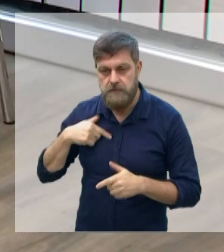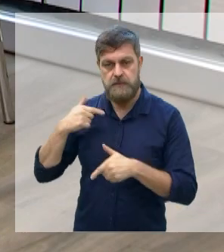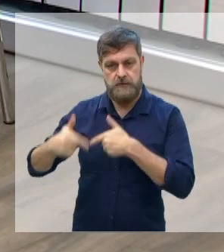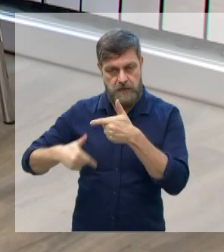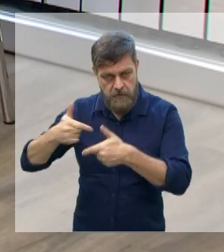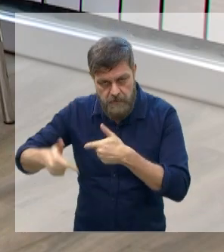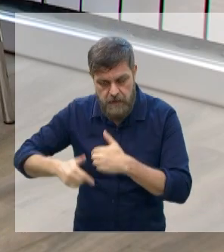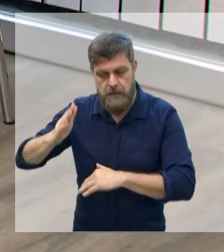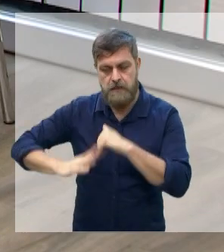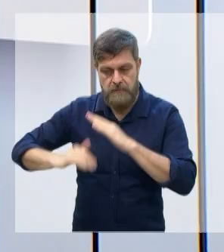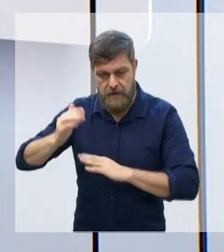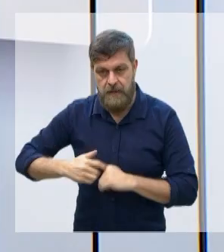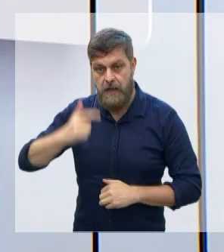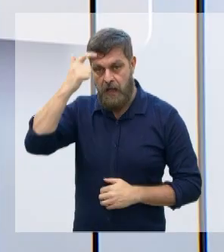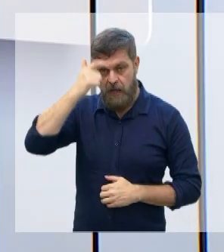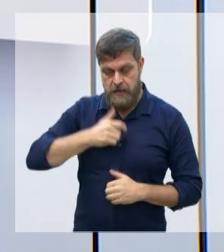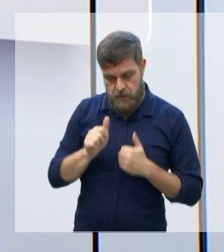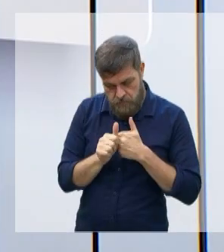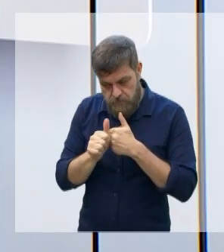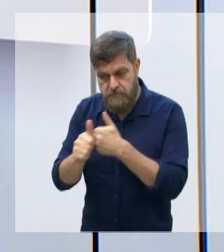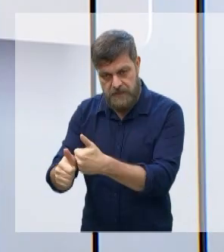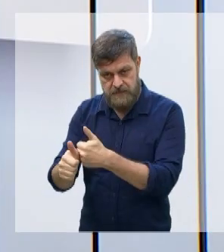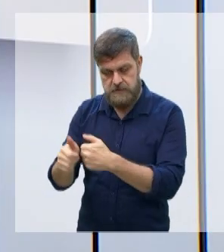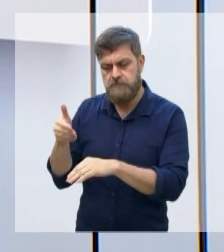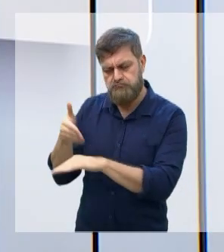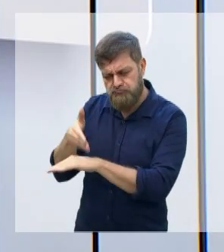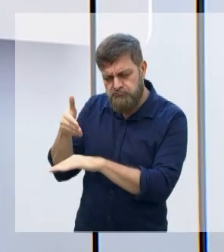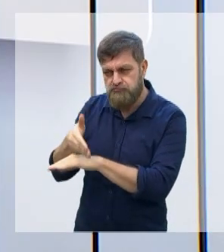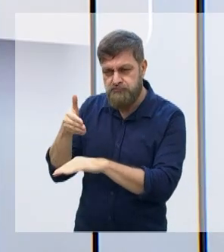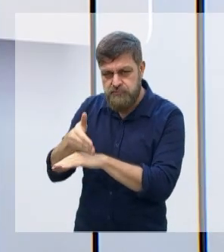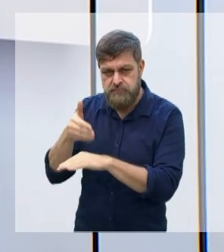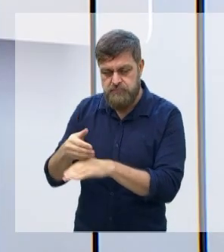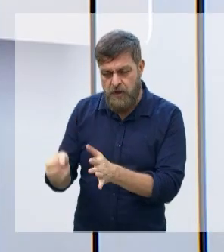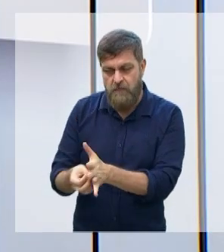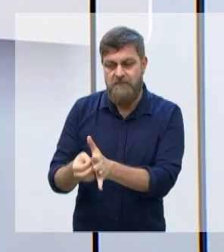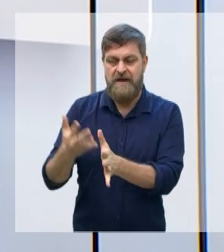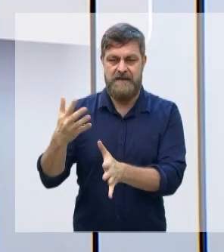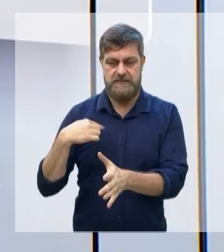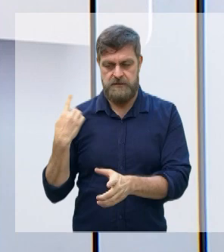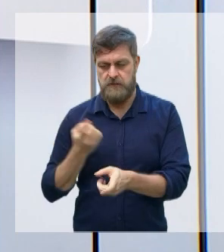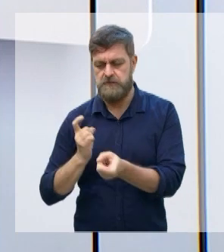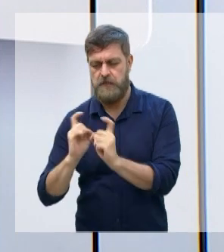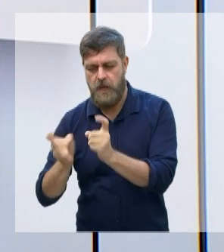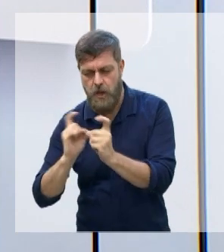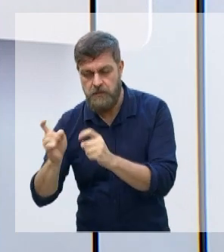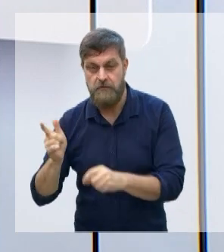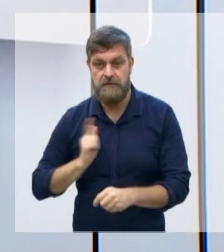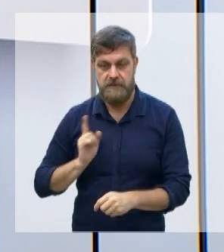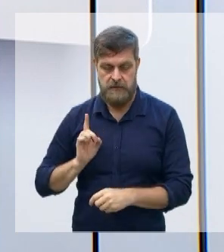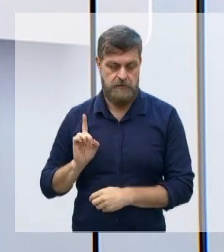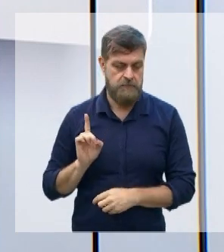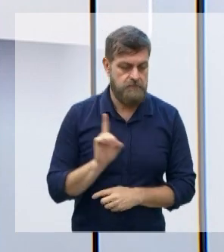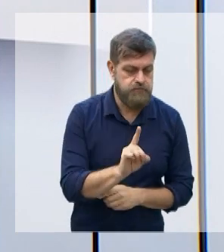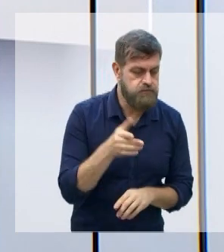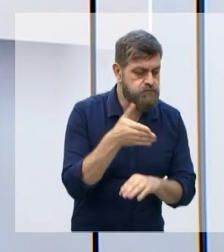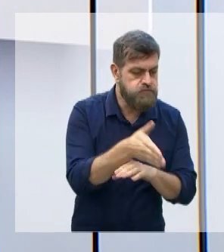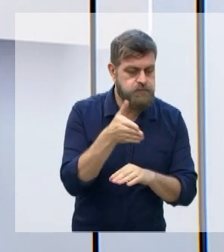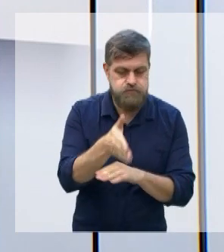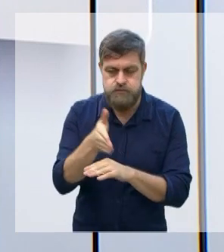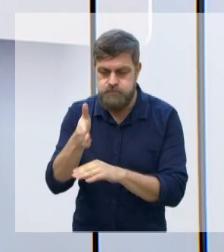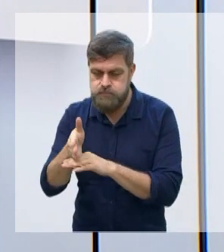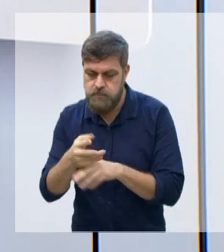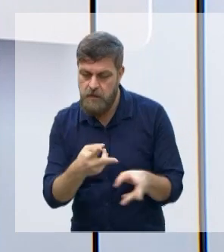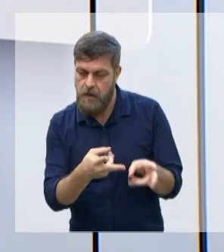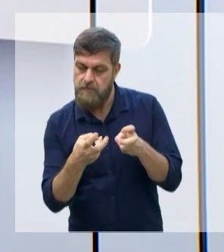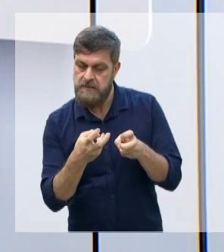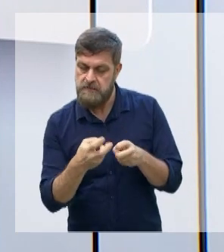apesar de não fazer parte tem acompanhado tem um ídolo por diversas vezes temos alguns pontos que aparecem é de necessidade